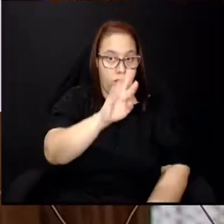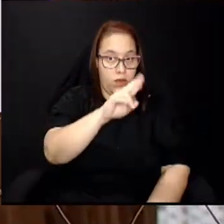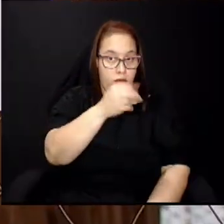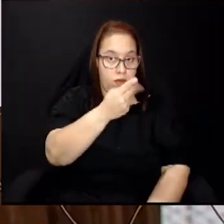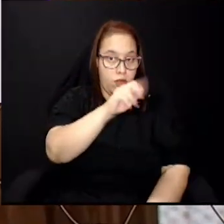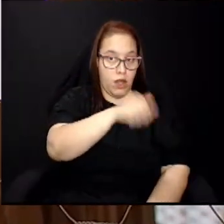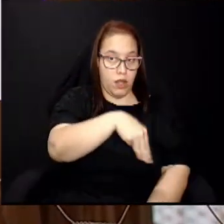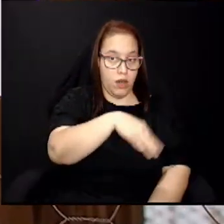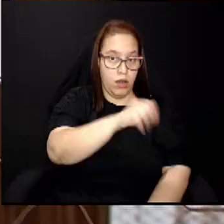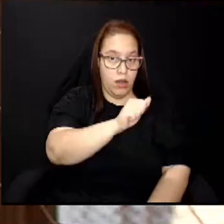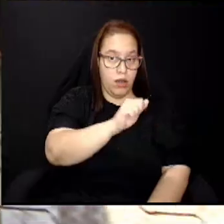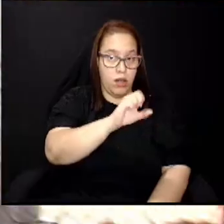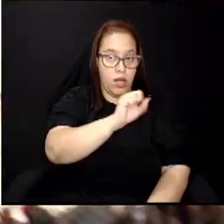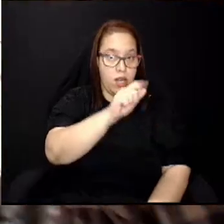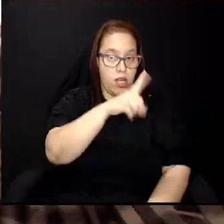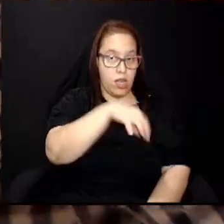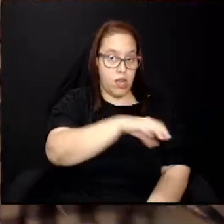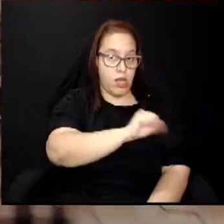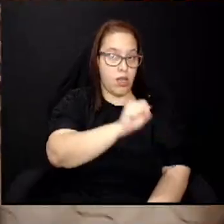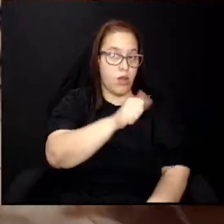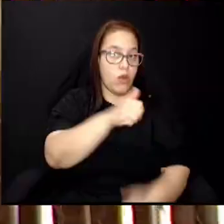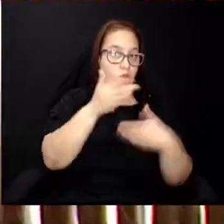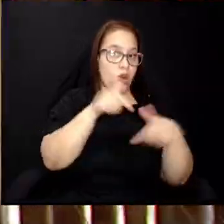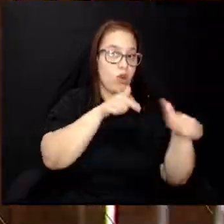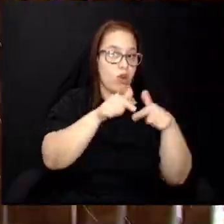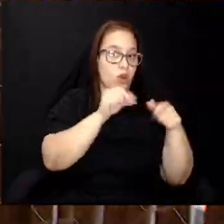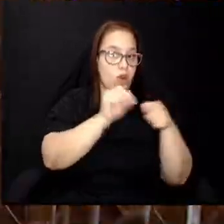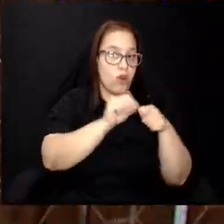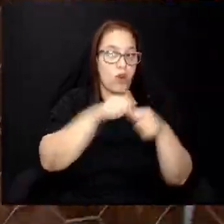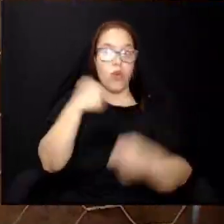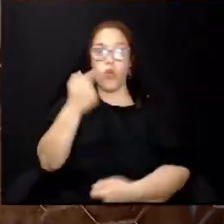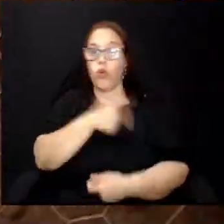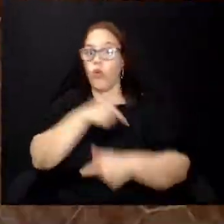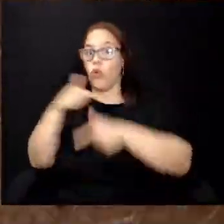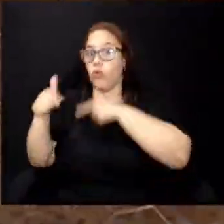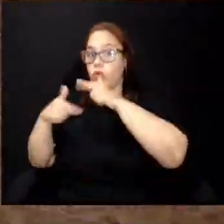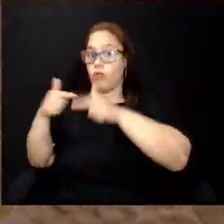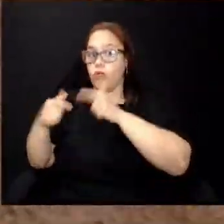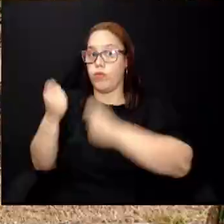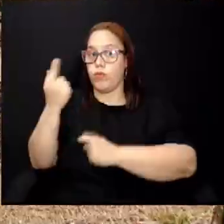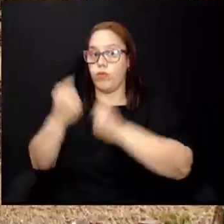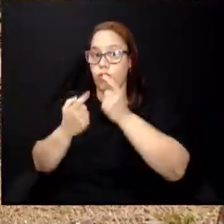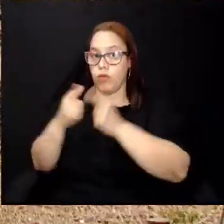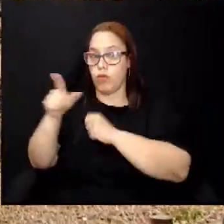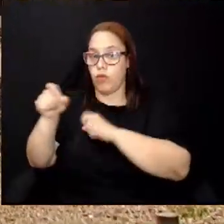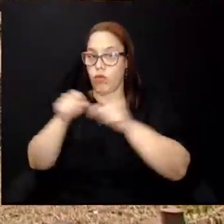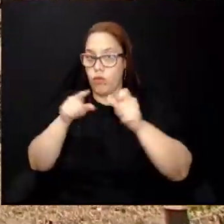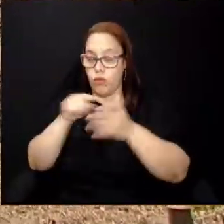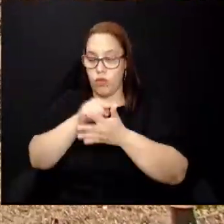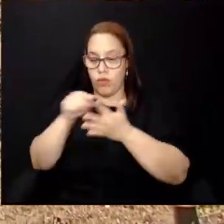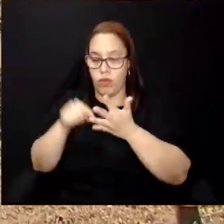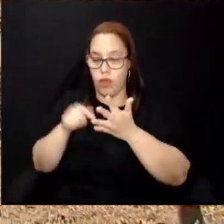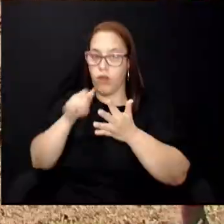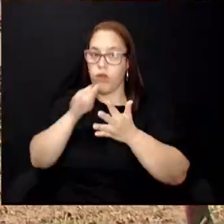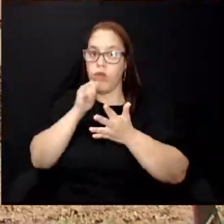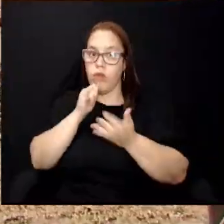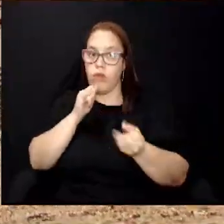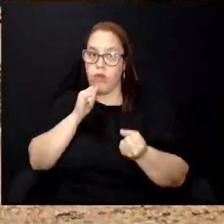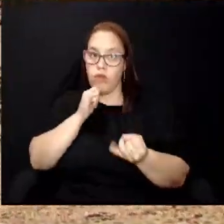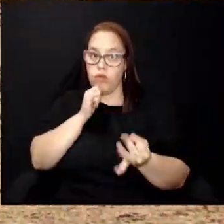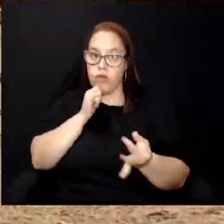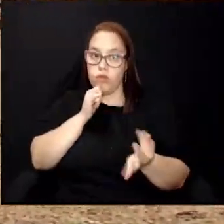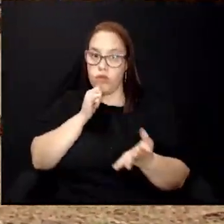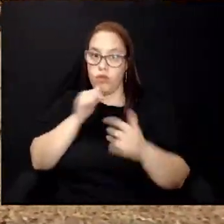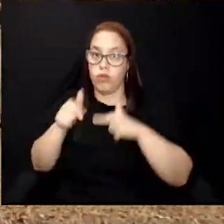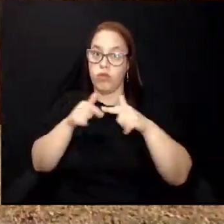Sim. Qual é o trabalho que vocês fazem aqui? O nosso trabalho ele tem algumas linhas, né? Por exemplo, um trabalho que a gente faz é de despertar